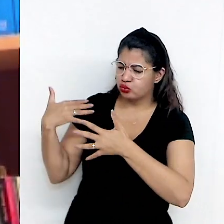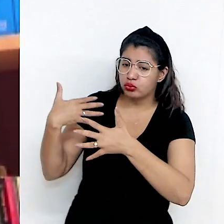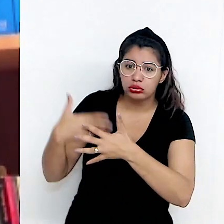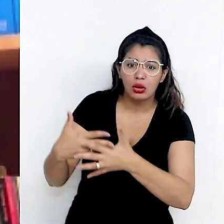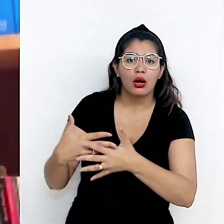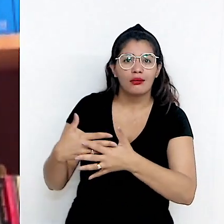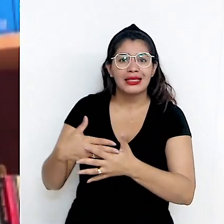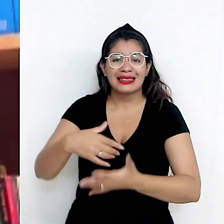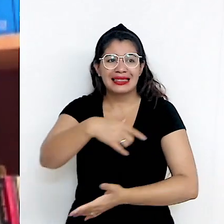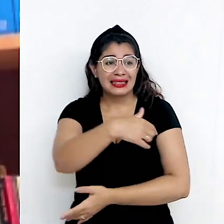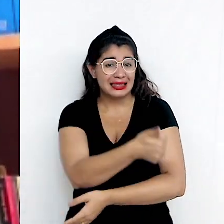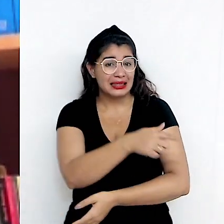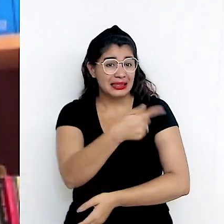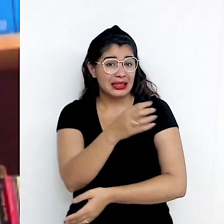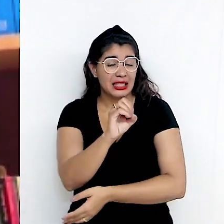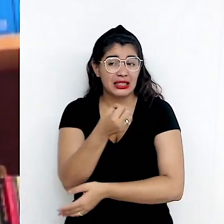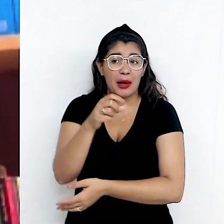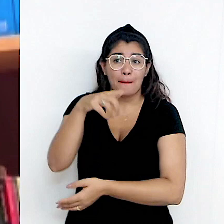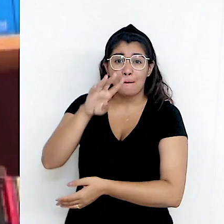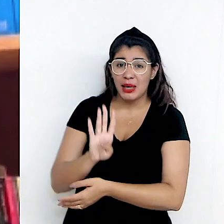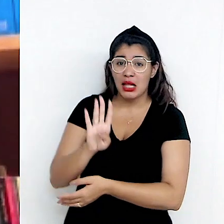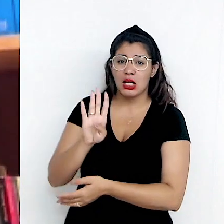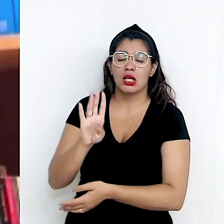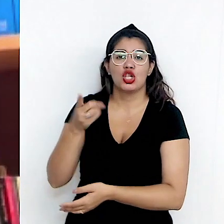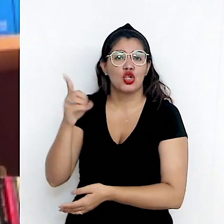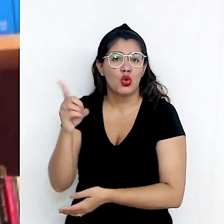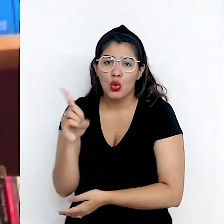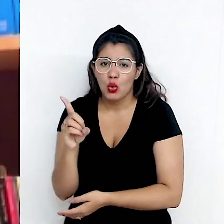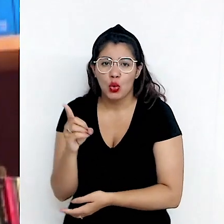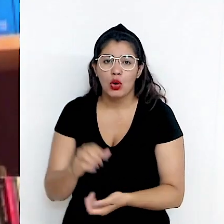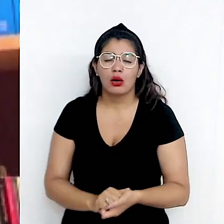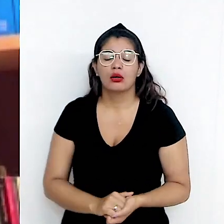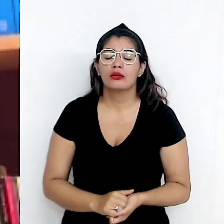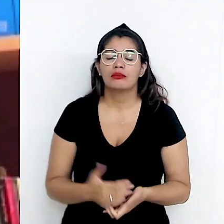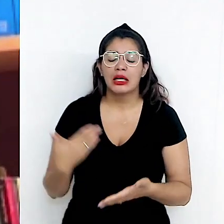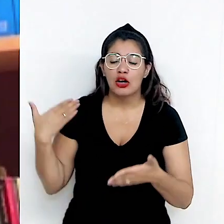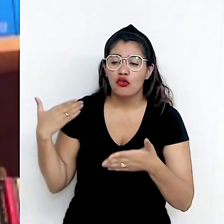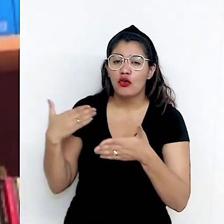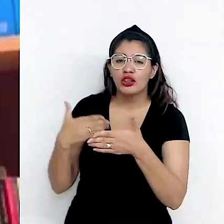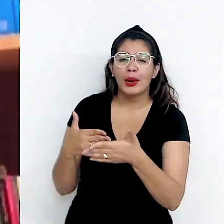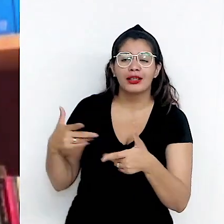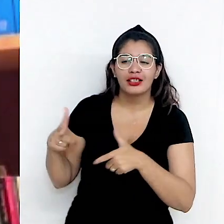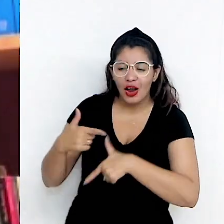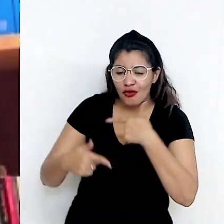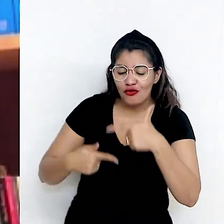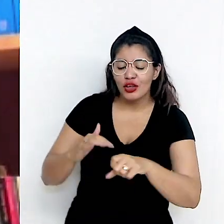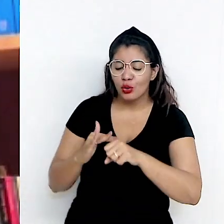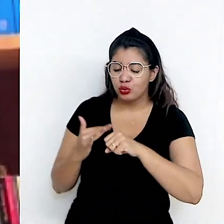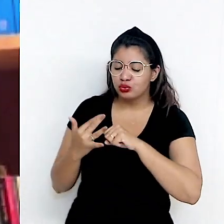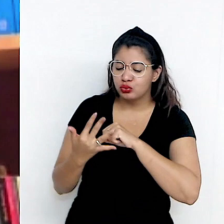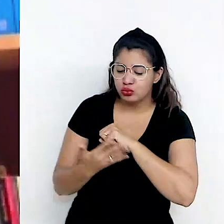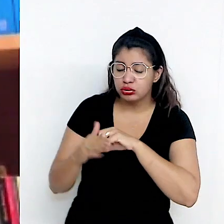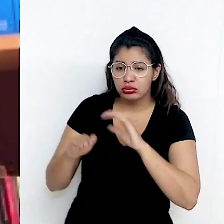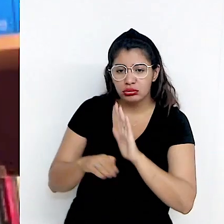170 Milhões de Dólares isso tem especial importância para o enfrentamento dos efeitos da pandemia